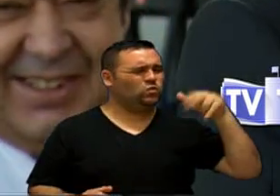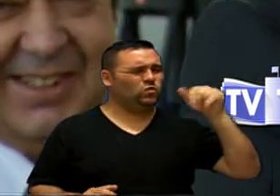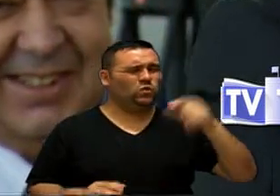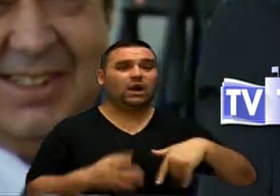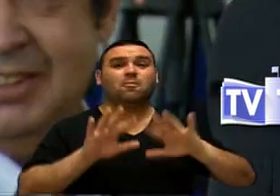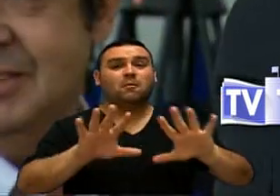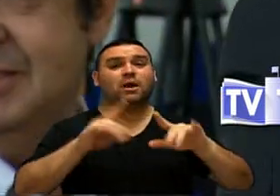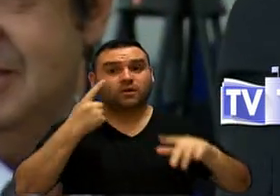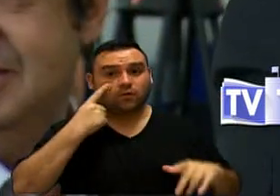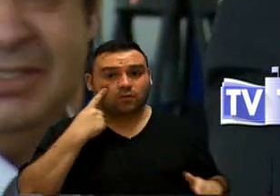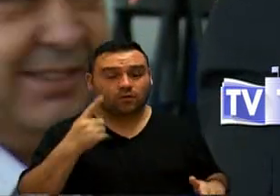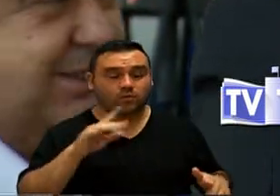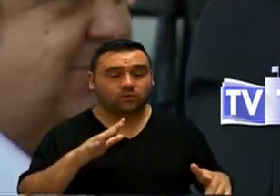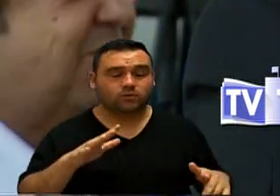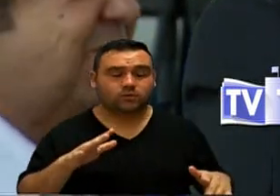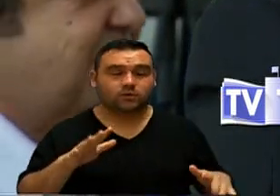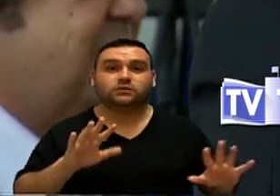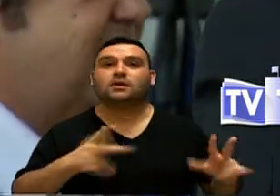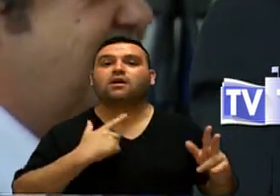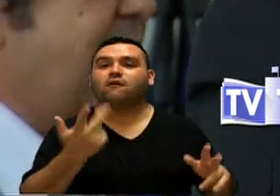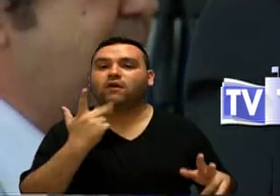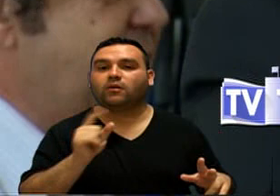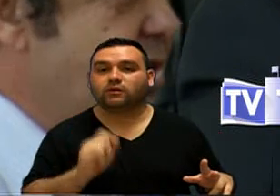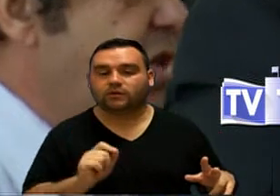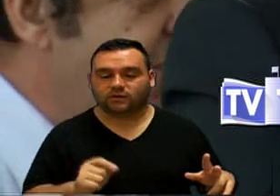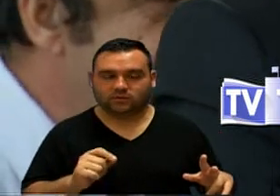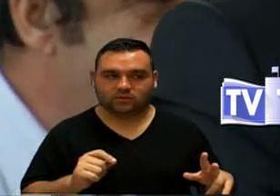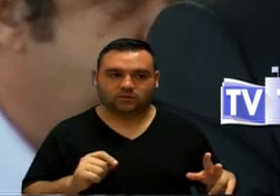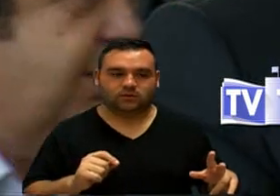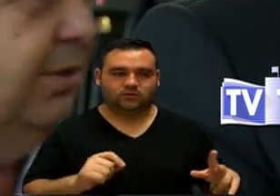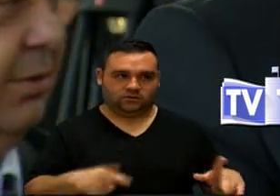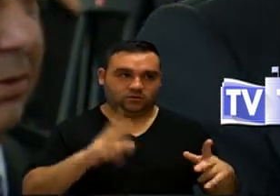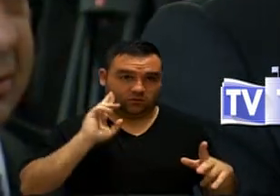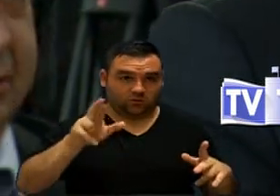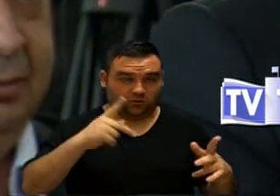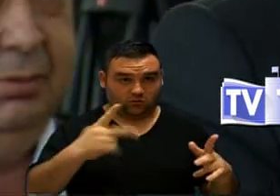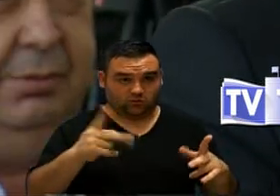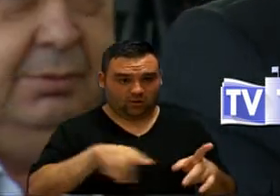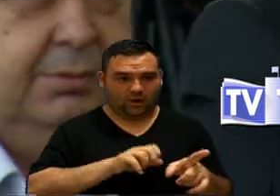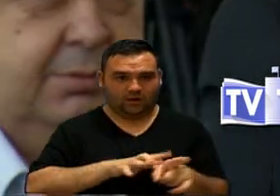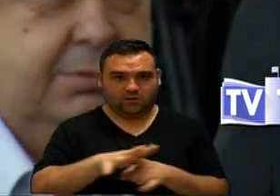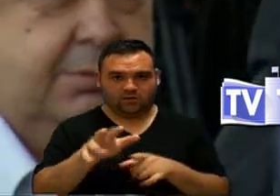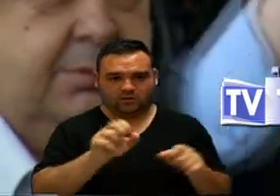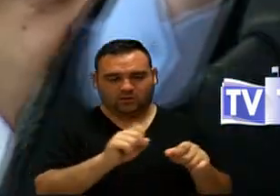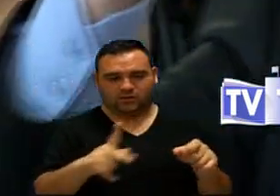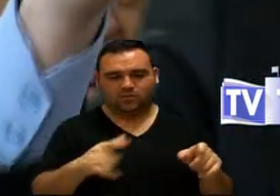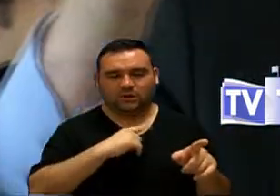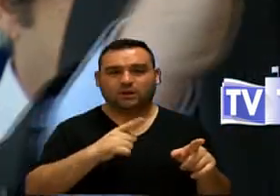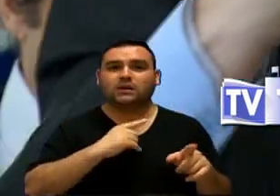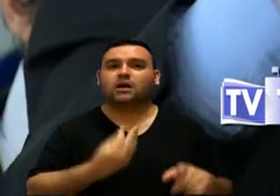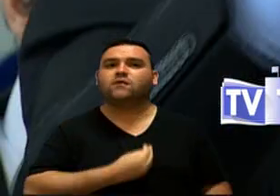olha só, presidente. O senhor, o que eu quero dizer é que a audiência pública de Vossa Excelência,